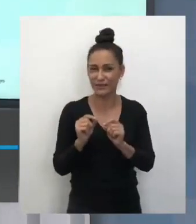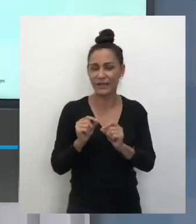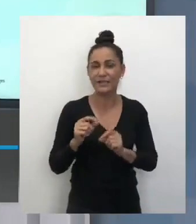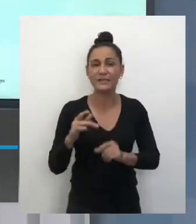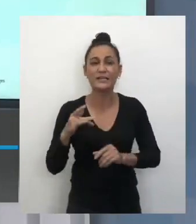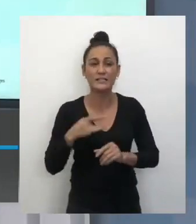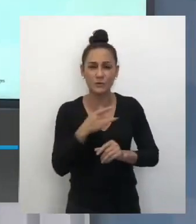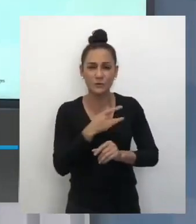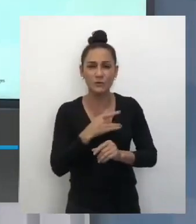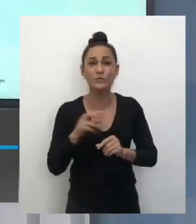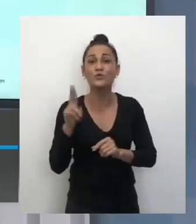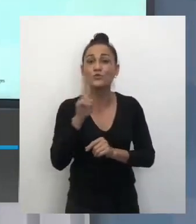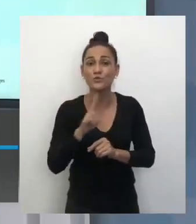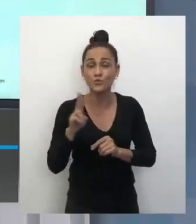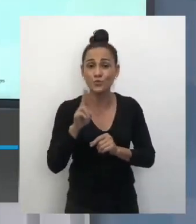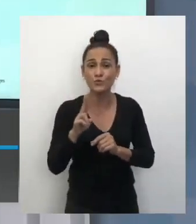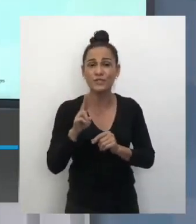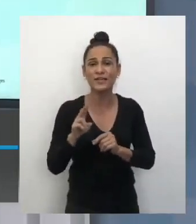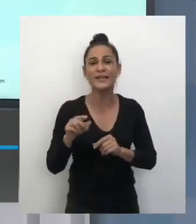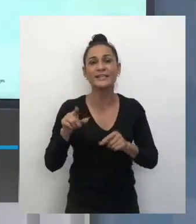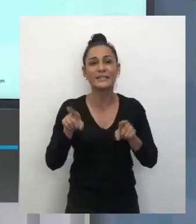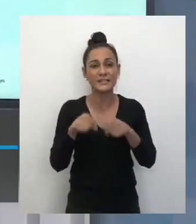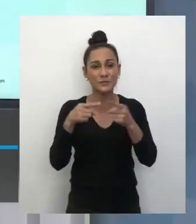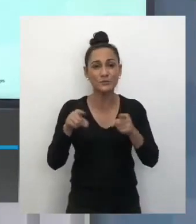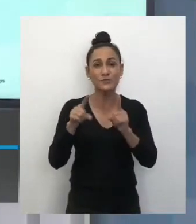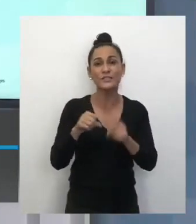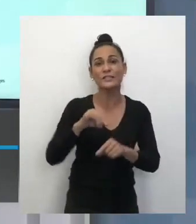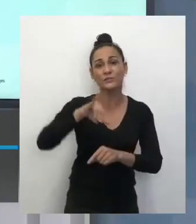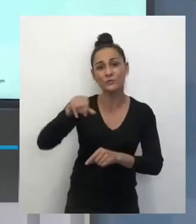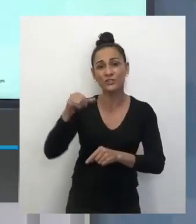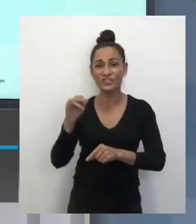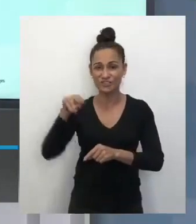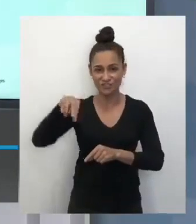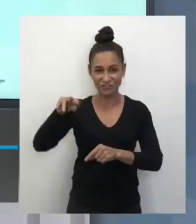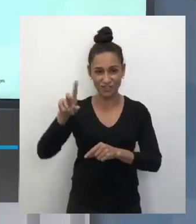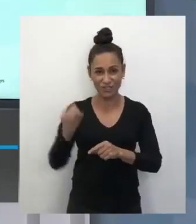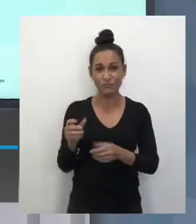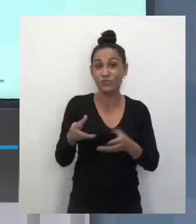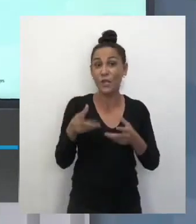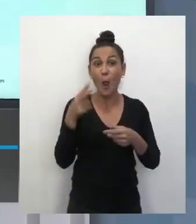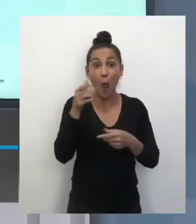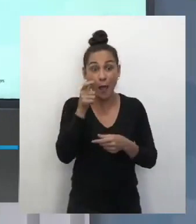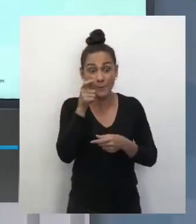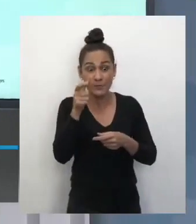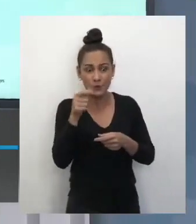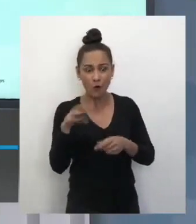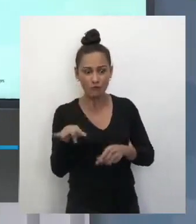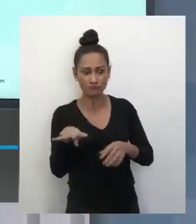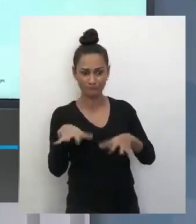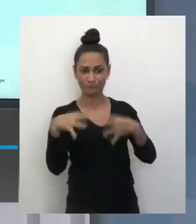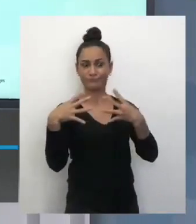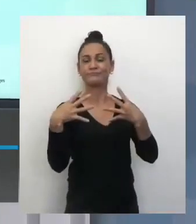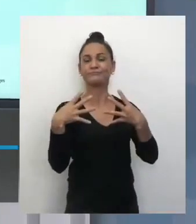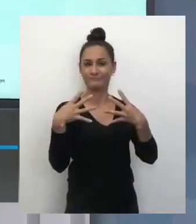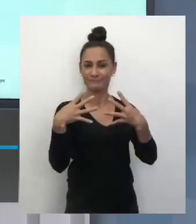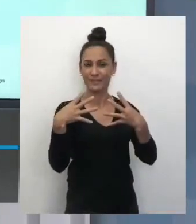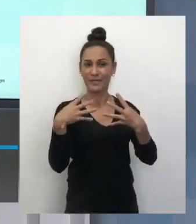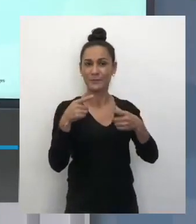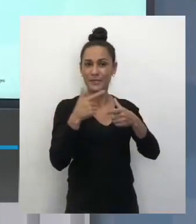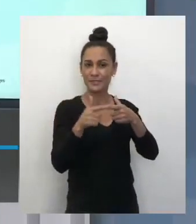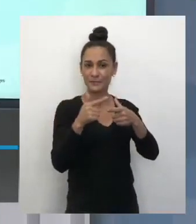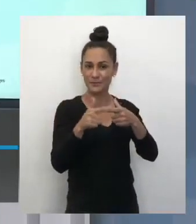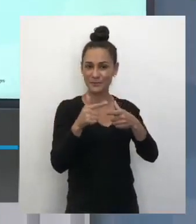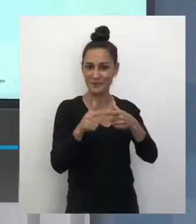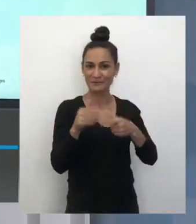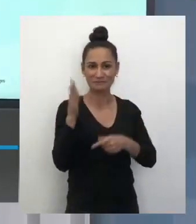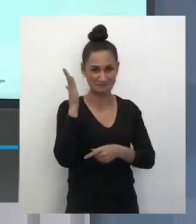Saúde utiliza-se das paródias, né, e dos jingles como uma forma de chamar a atenção da população para esse tipo de problema,